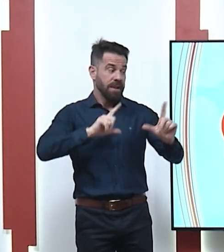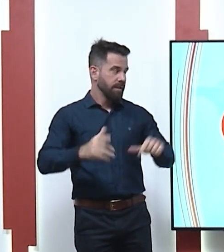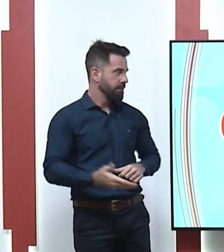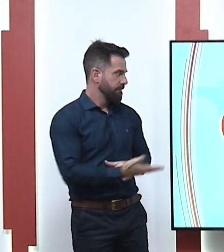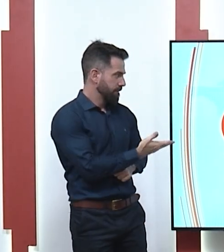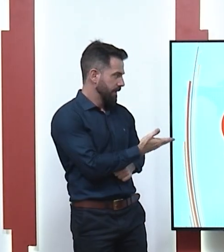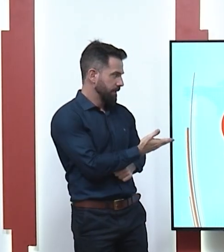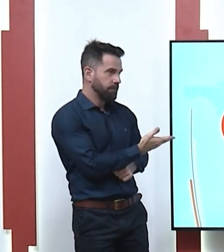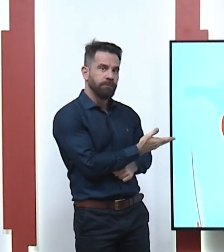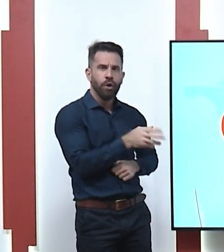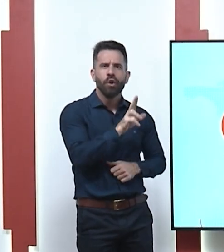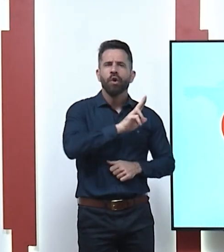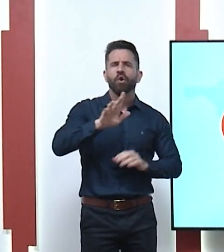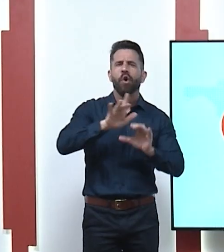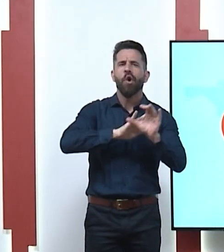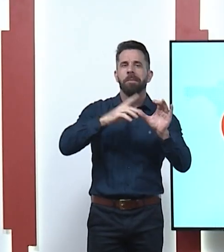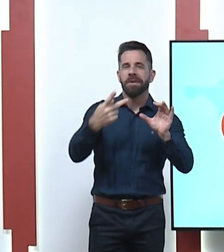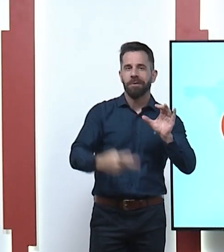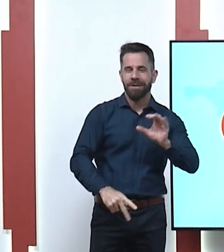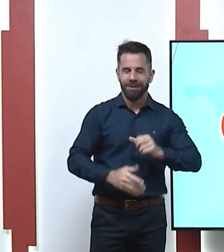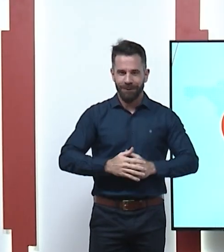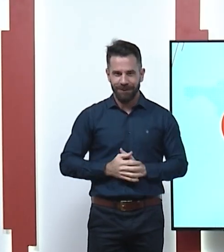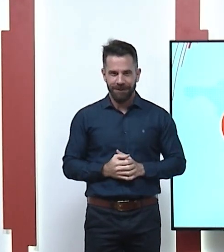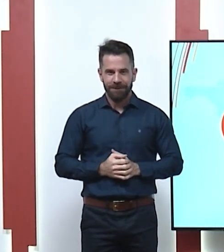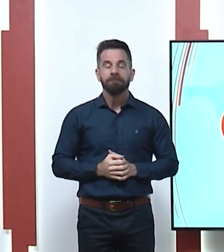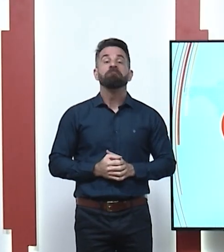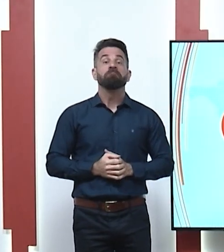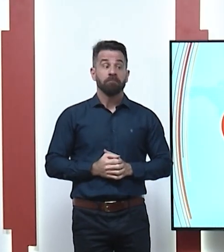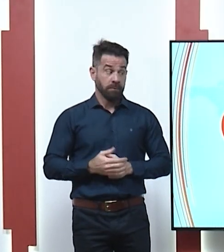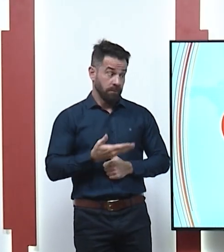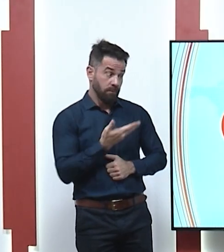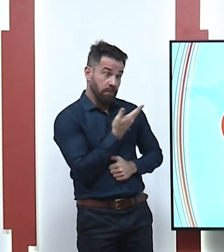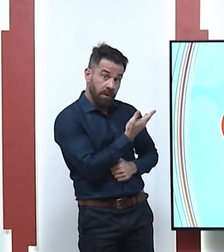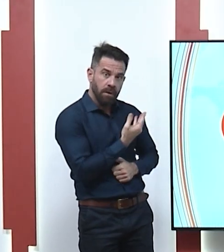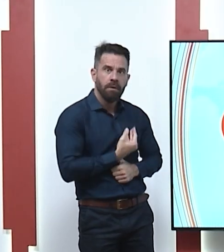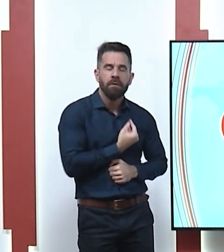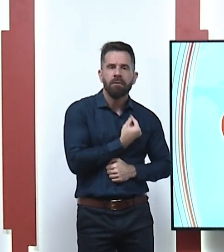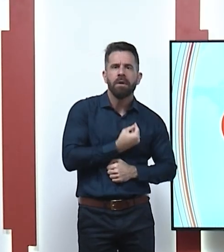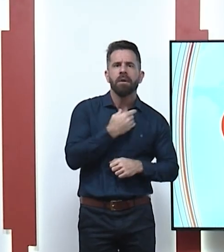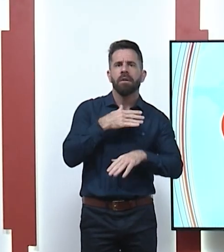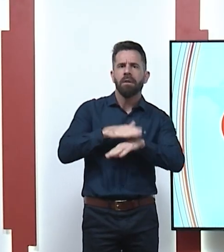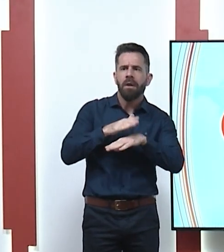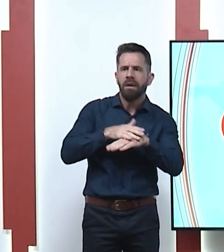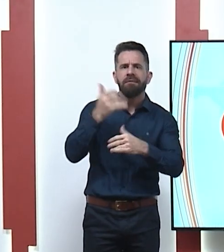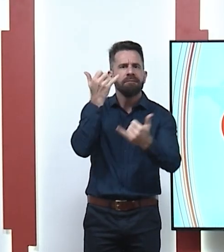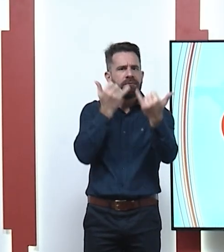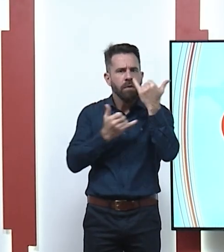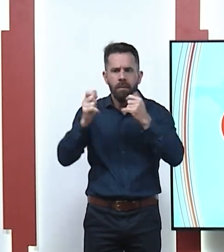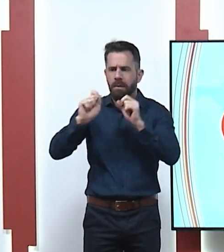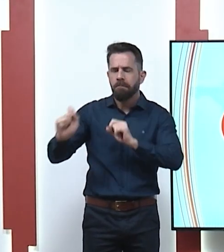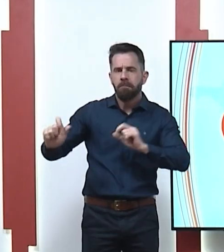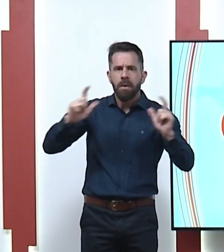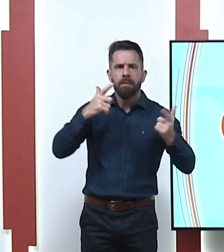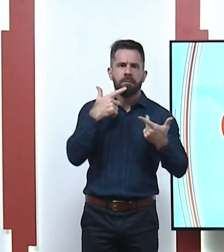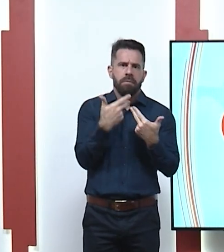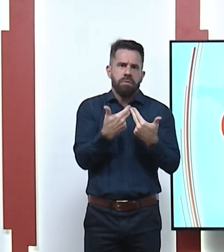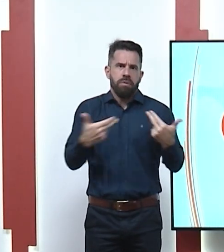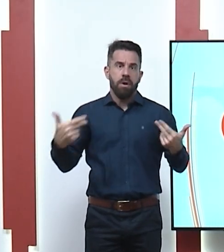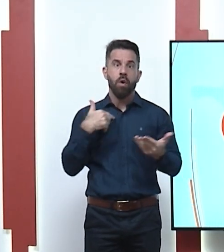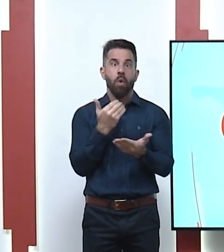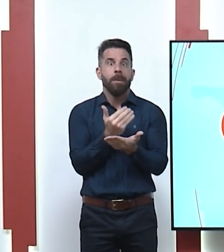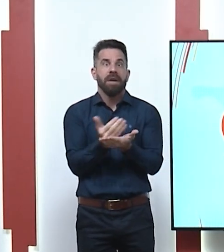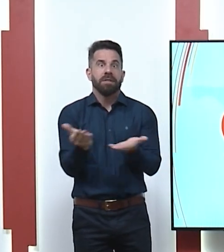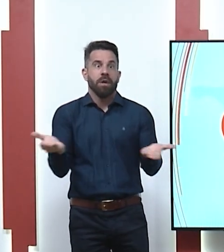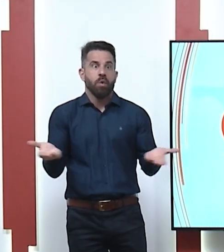aqui no centro, onde agora aparece o nome do Conexões. E é nessa tela que você acompanha algumas informações importantes para